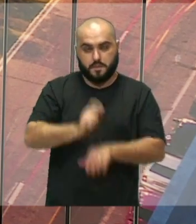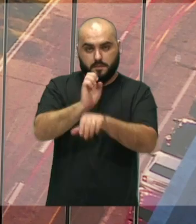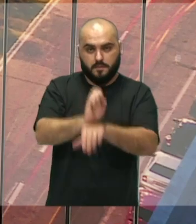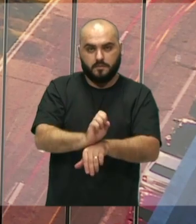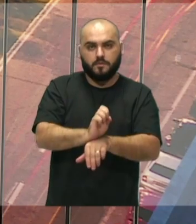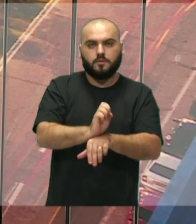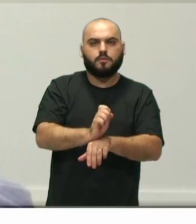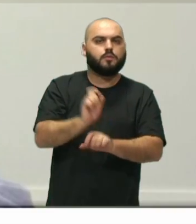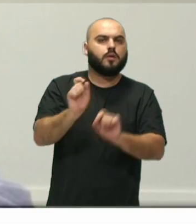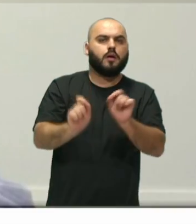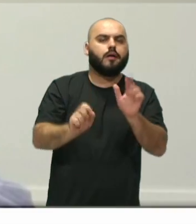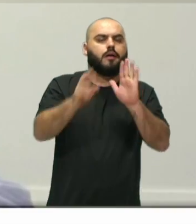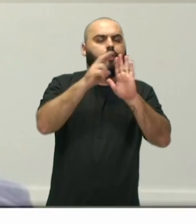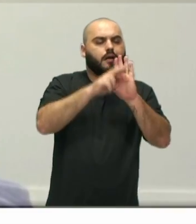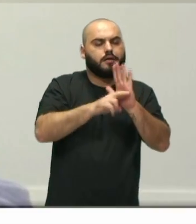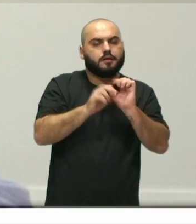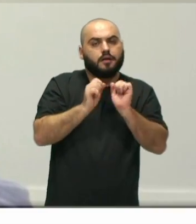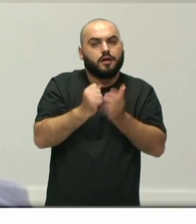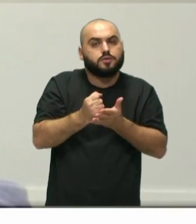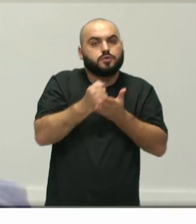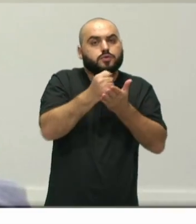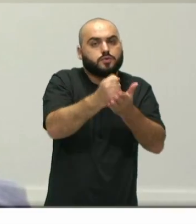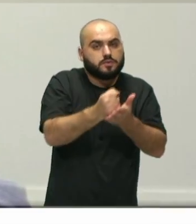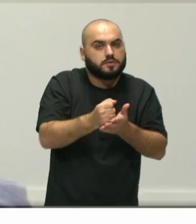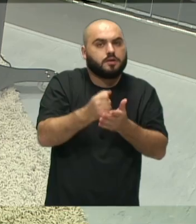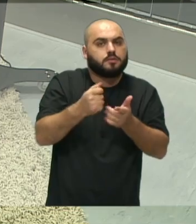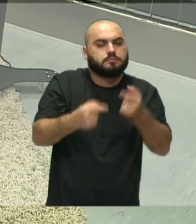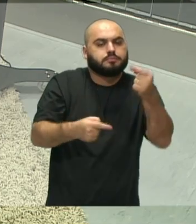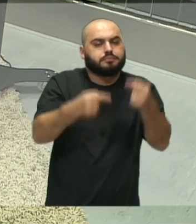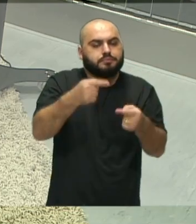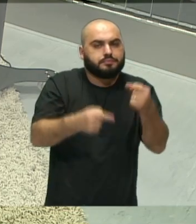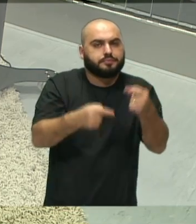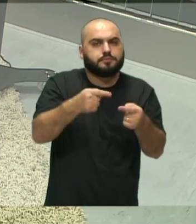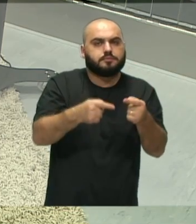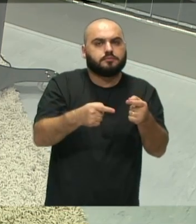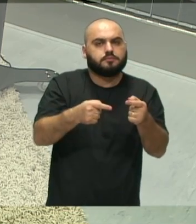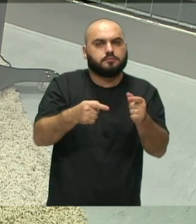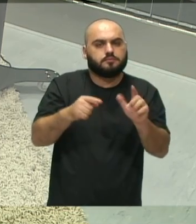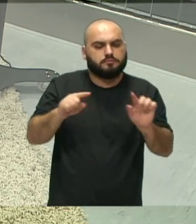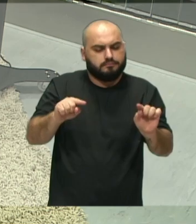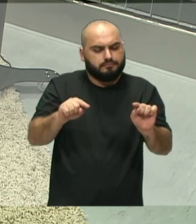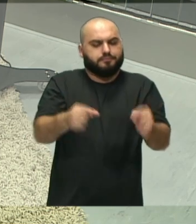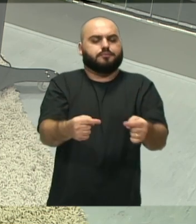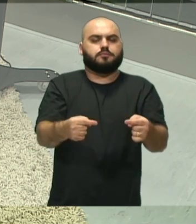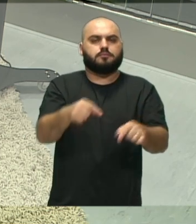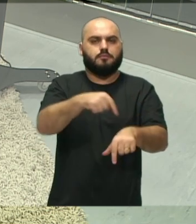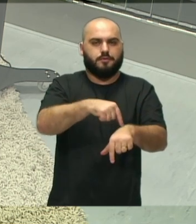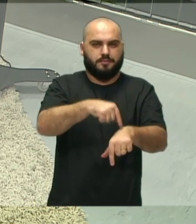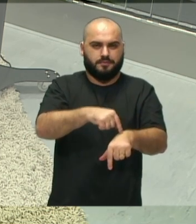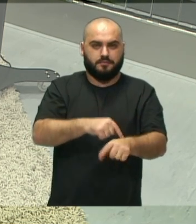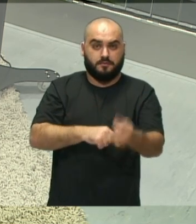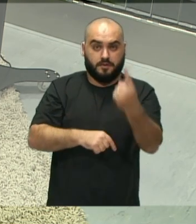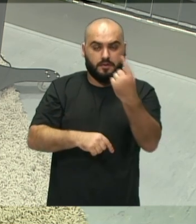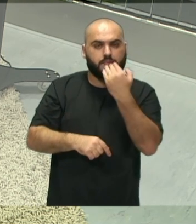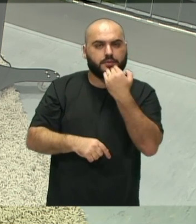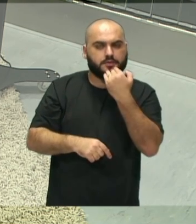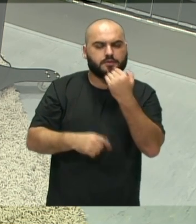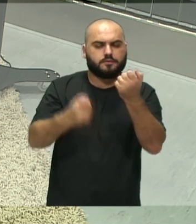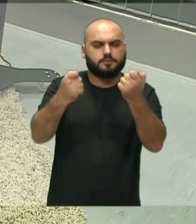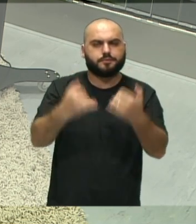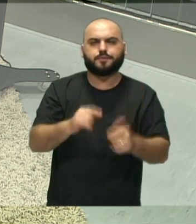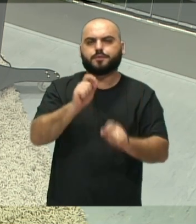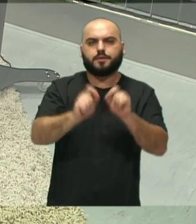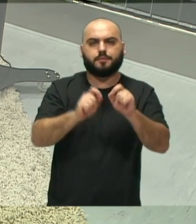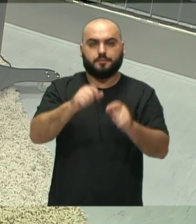também ajudar ao combate, ao enfrentamento de todo esse momento. E uma das indicações, ela fala